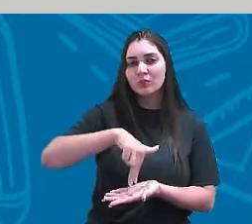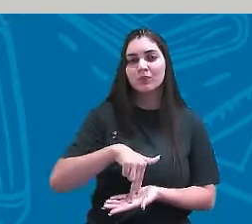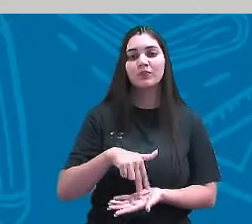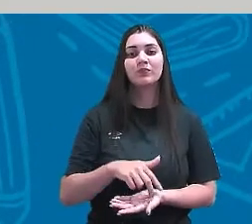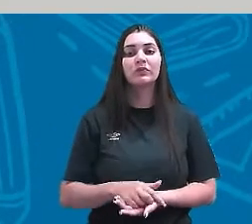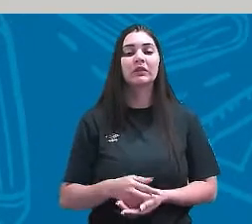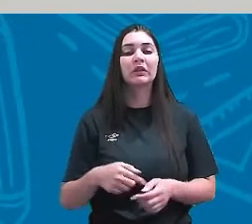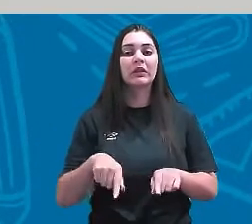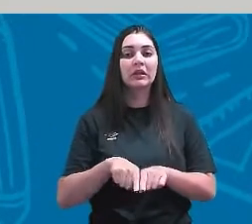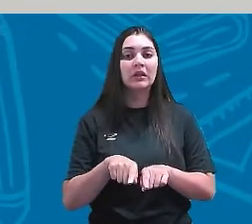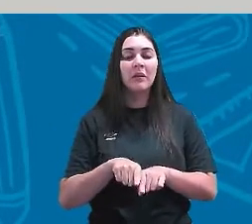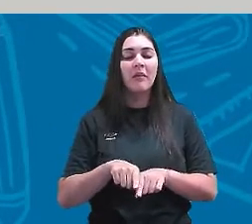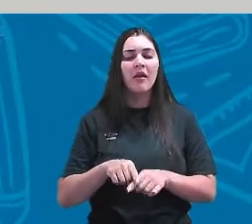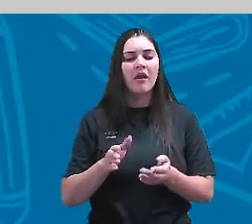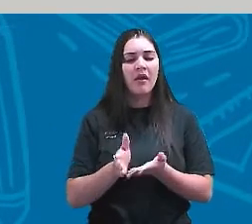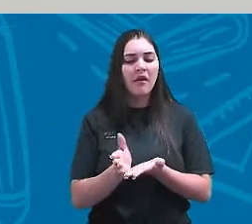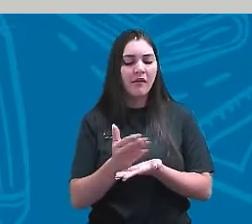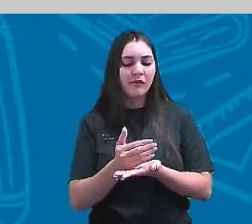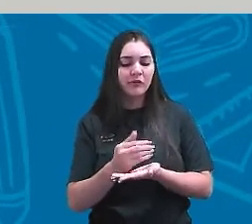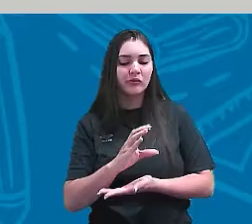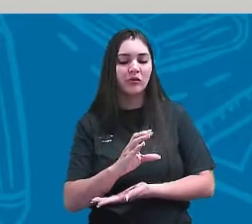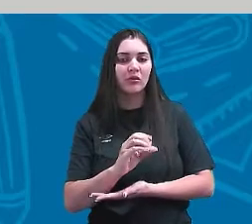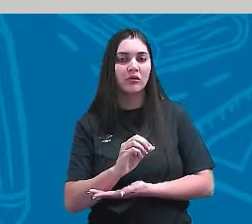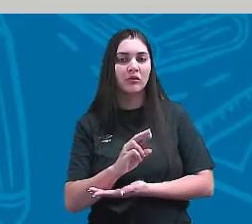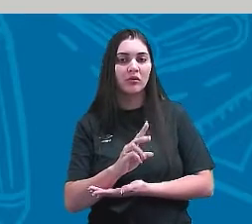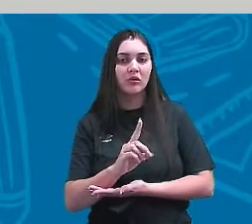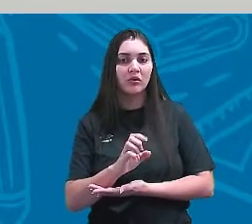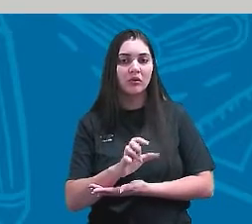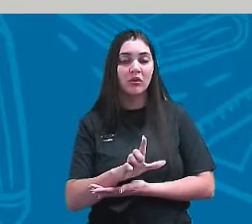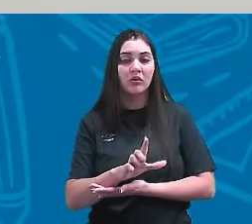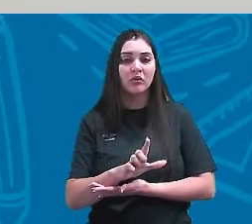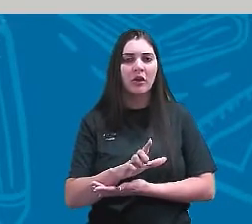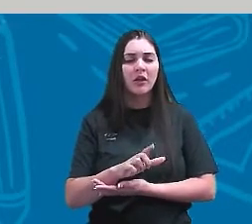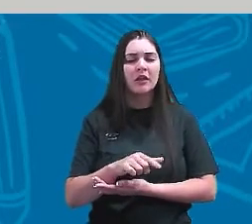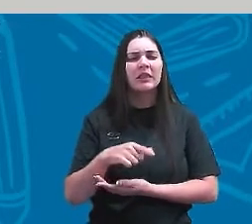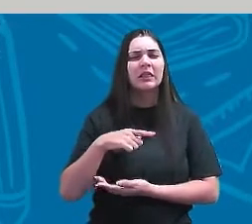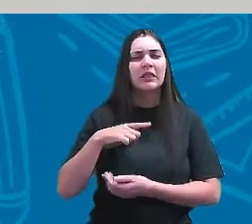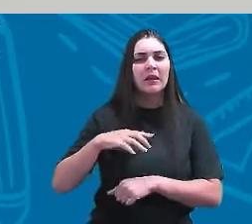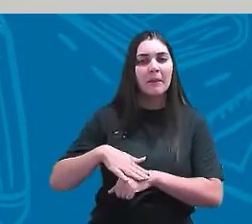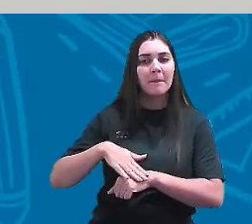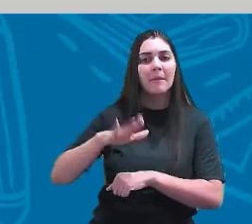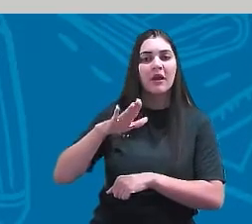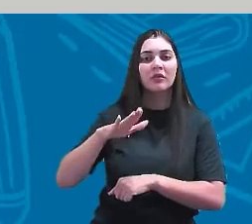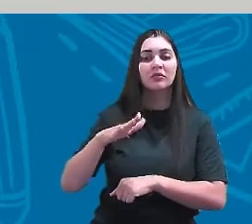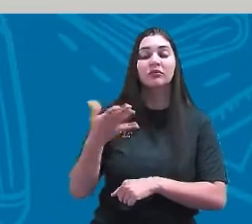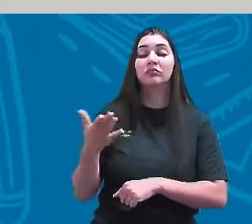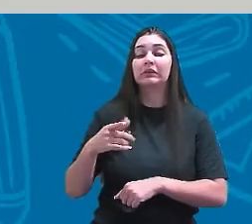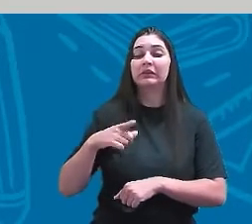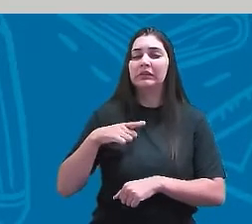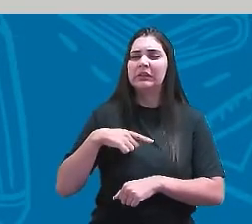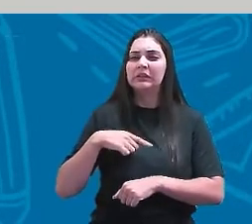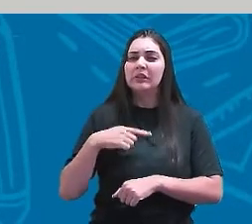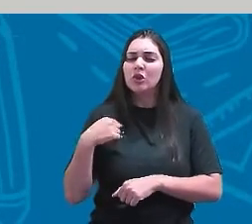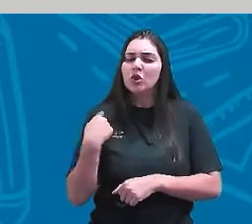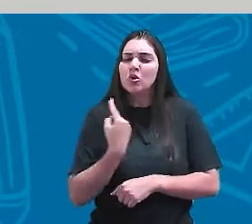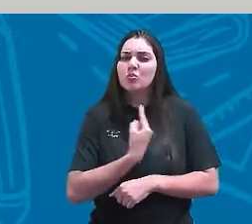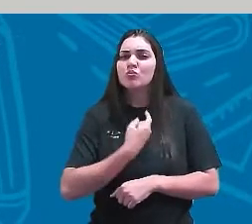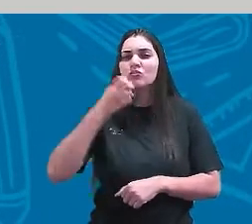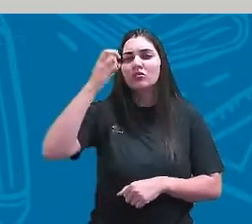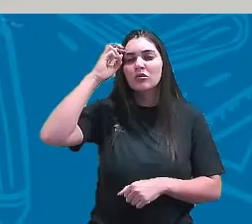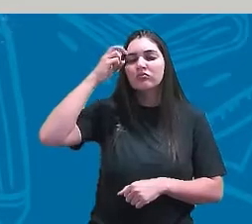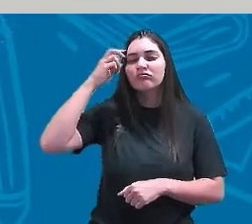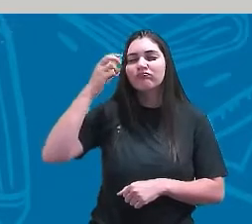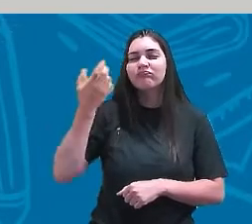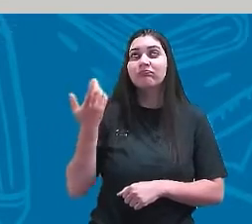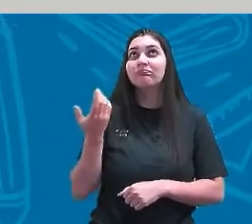E a literatura de cordel. Professora, fora isso, eu tenho mais folclore? Sim. O folclore está tão enraizado na nossa cultura que a gente nem imagina.